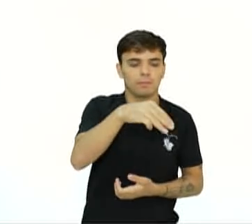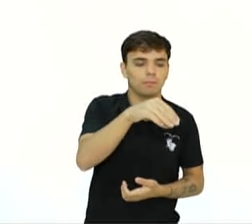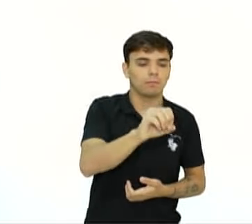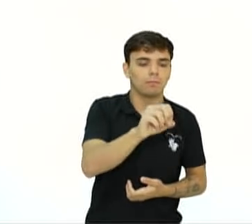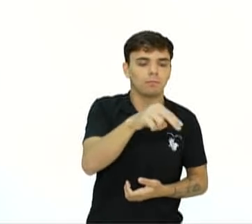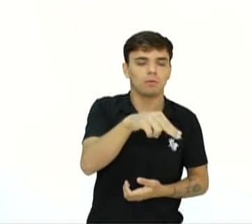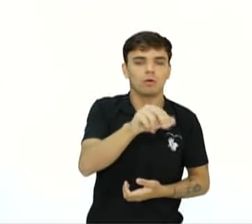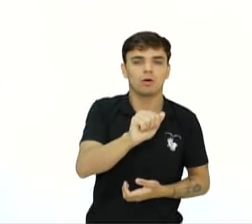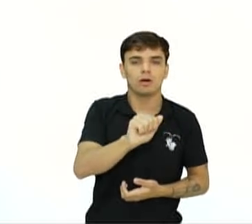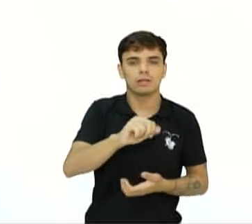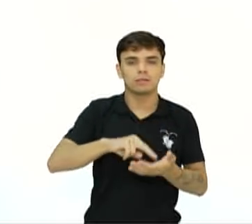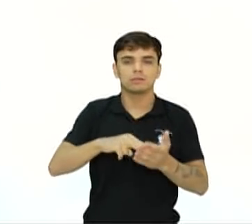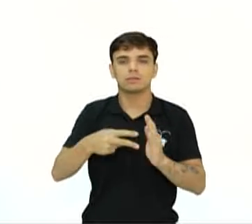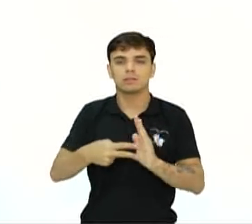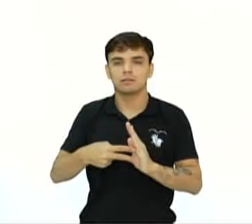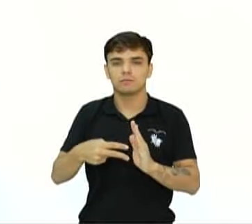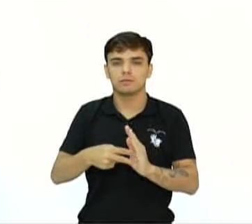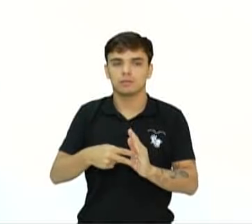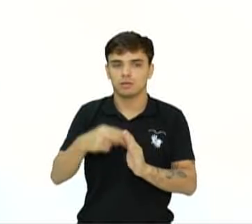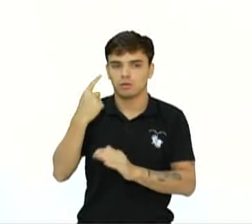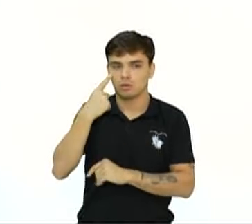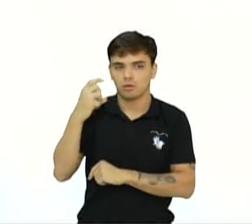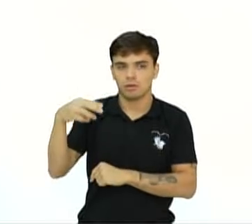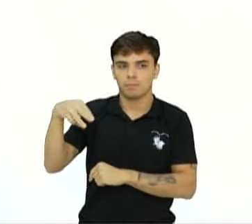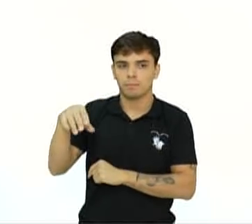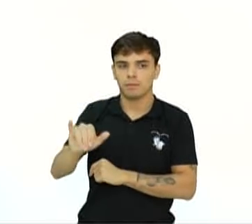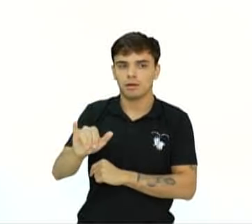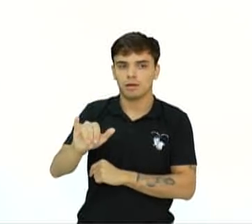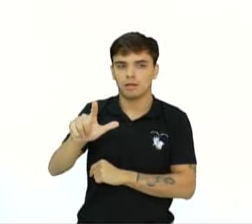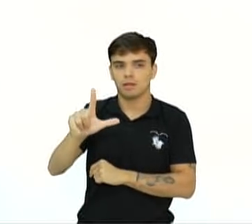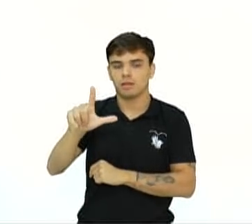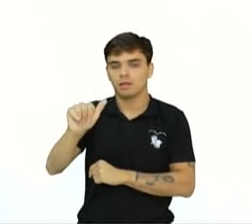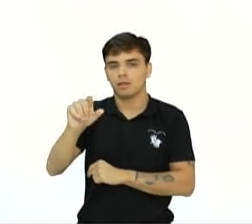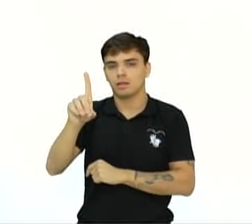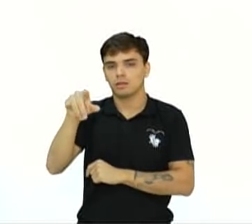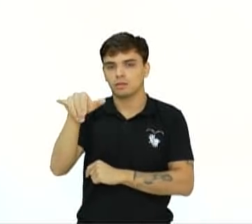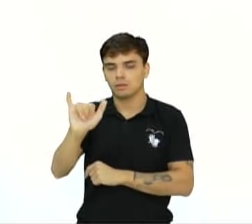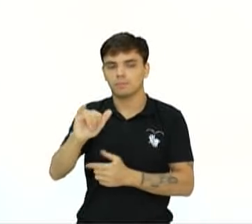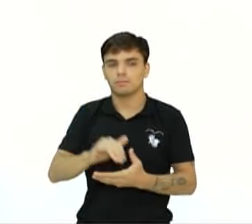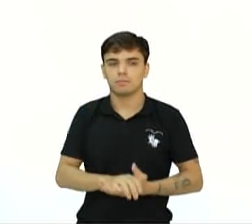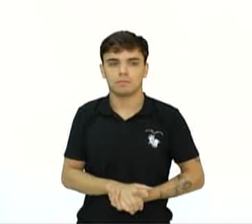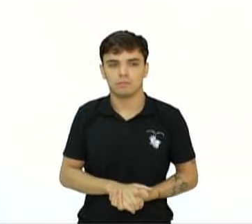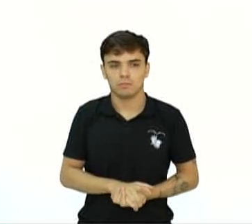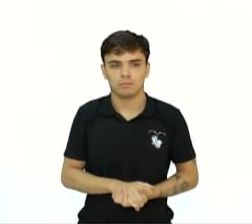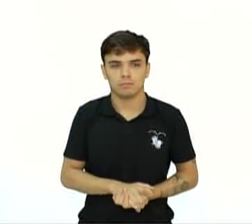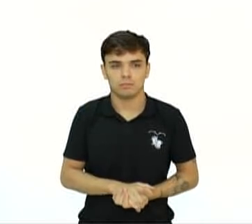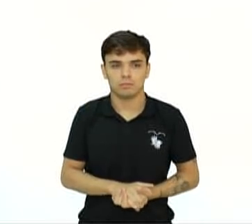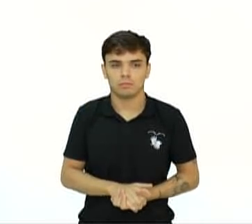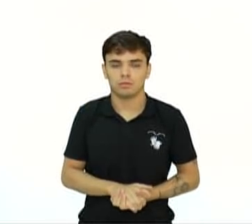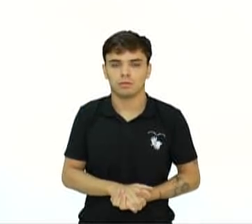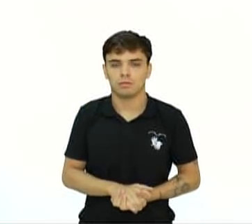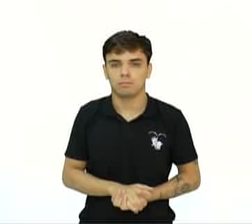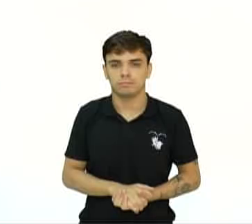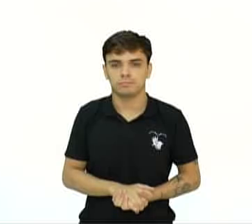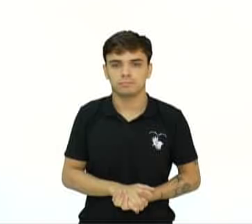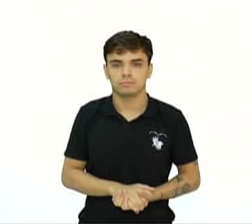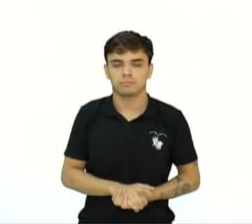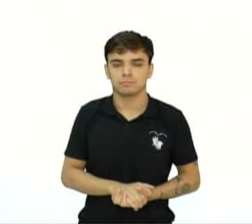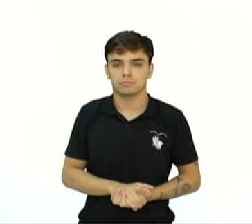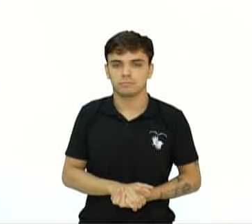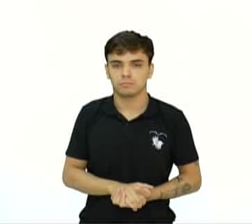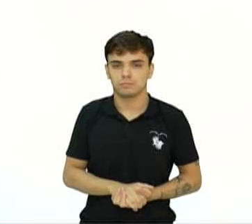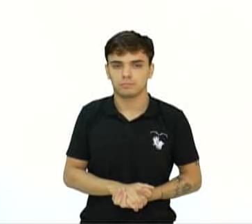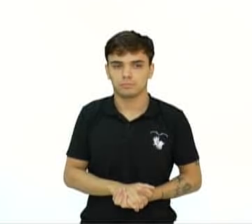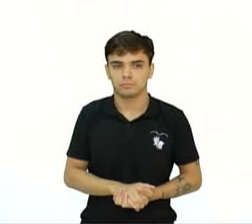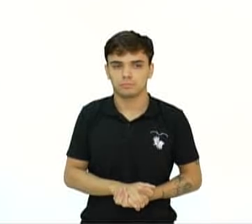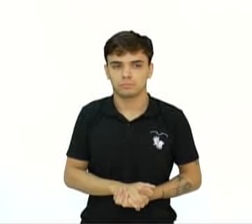my lady. Então, junta aí, my lady. E Lisa? De onde vem Lisa? The Italian La Gioconda and French La